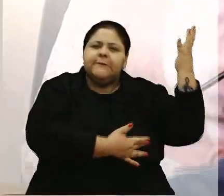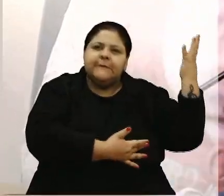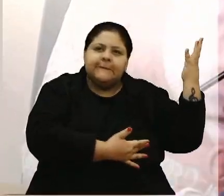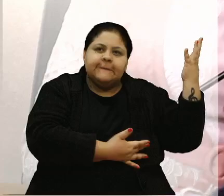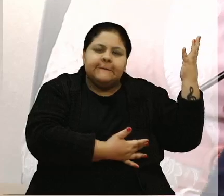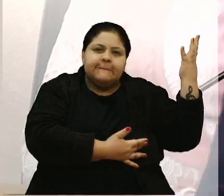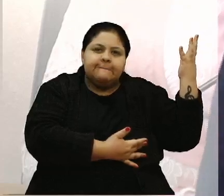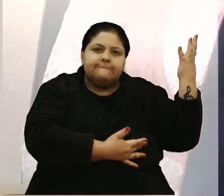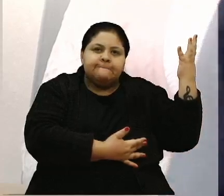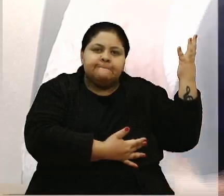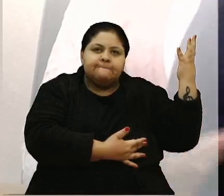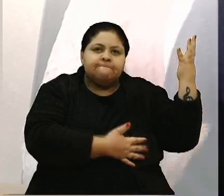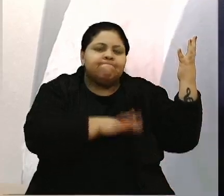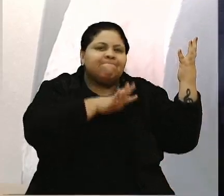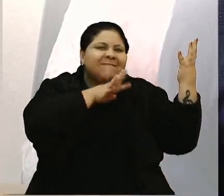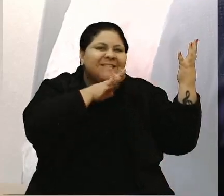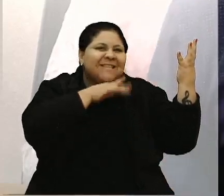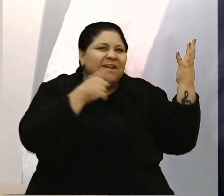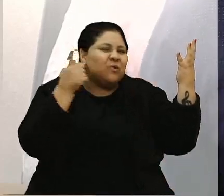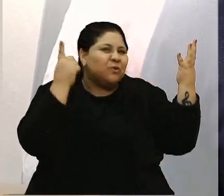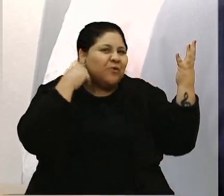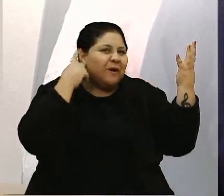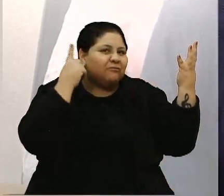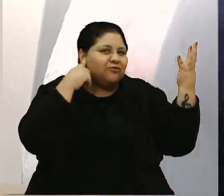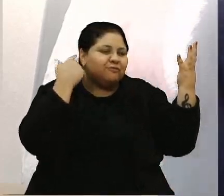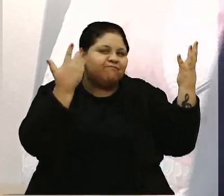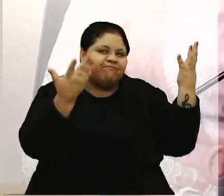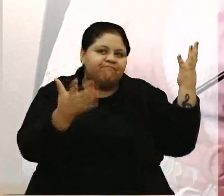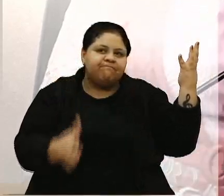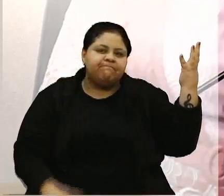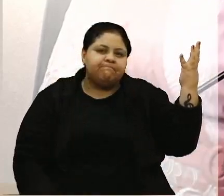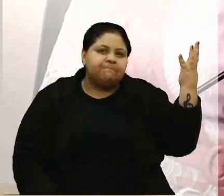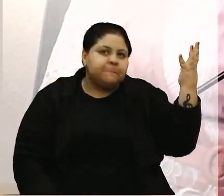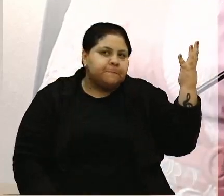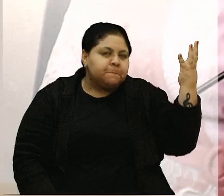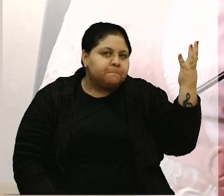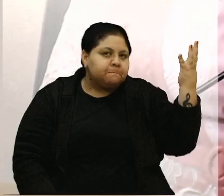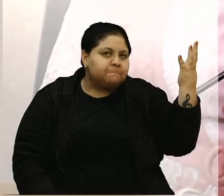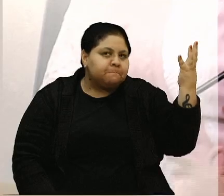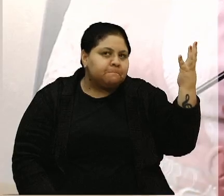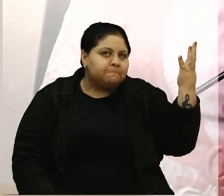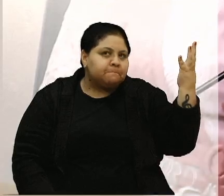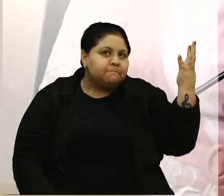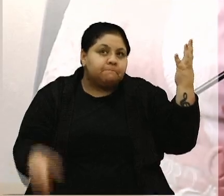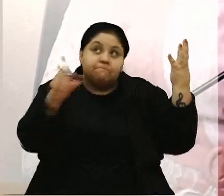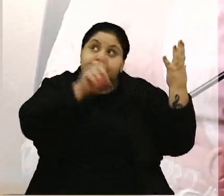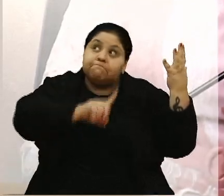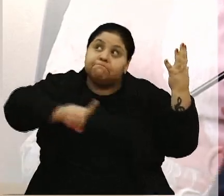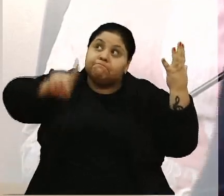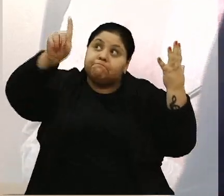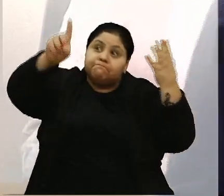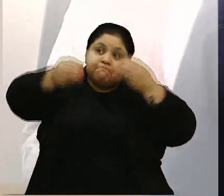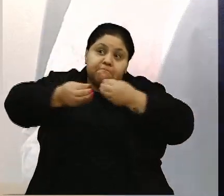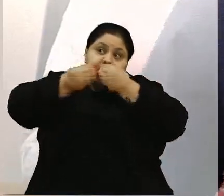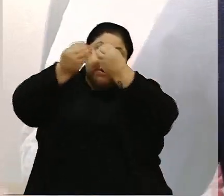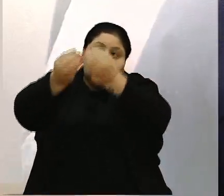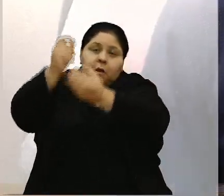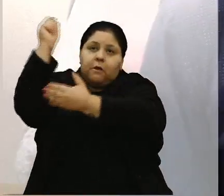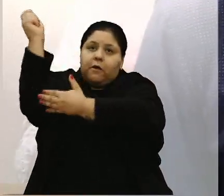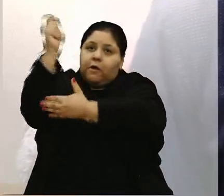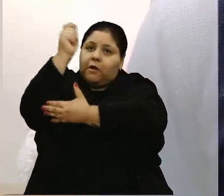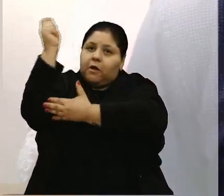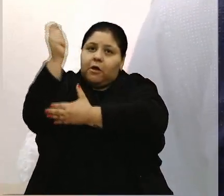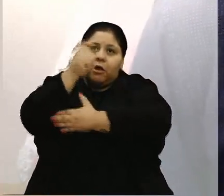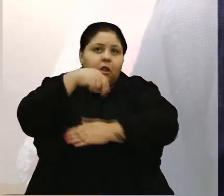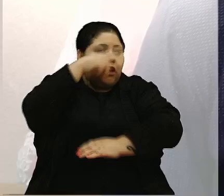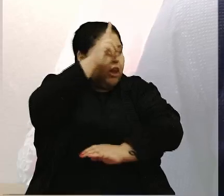de fagalho, só atado no nosso destino incerto. Deus te deu como o gaúcho que jamais